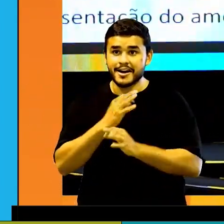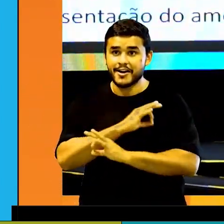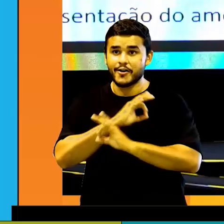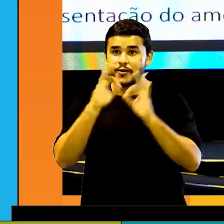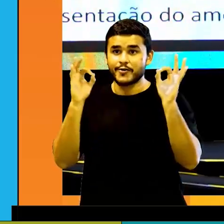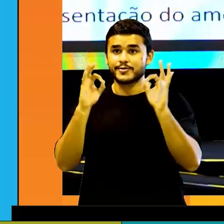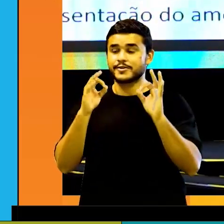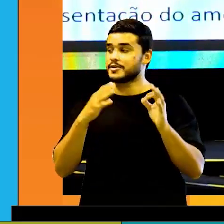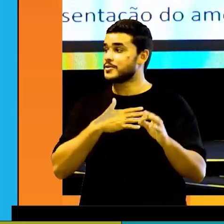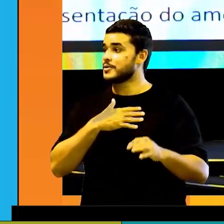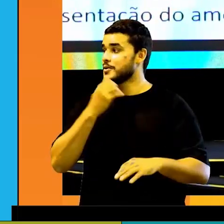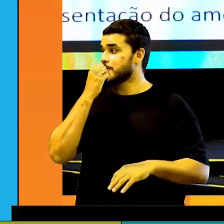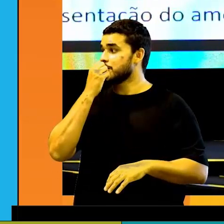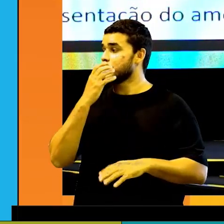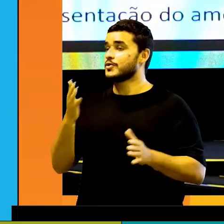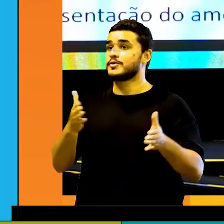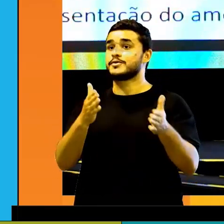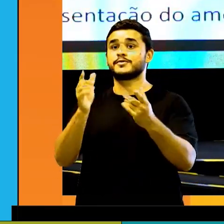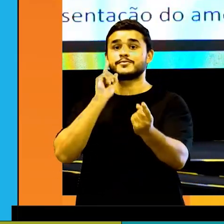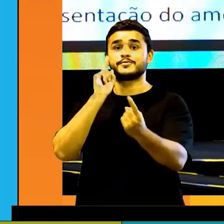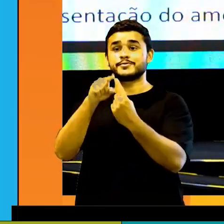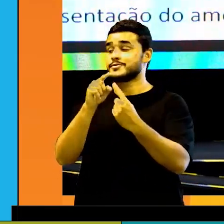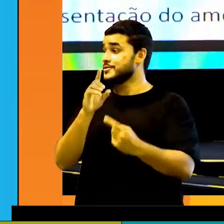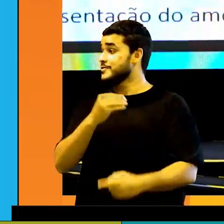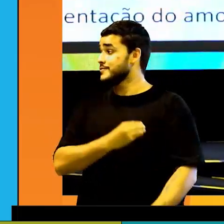agradável. O destino foi tão bondoso comigo.